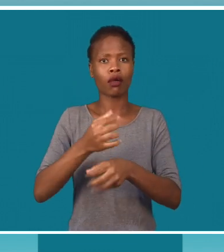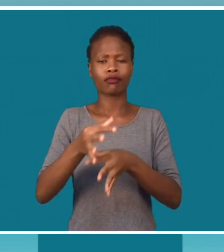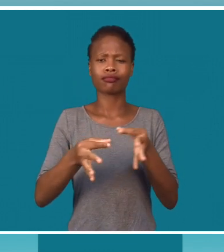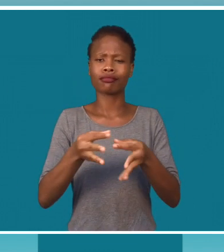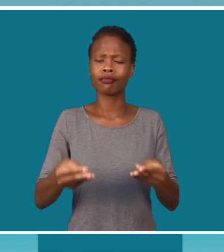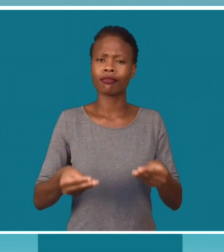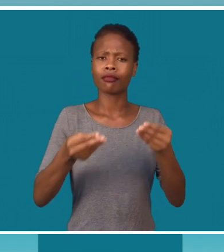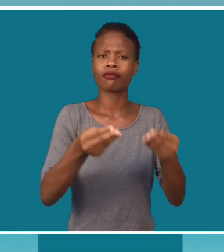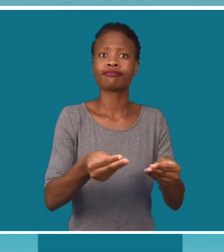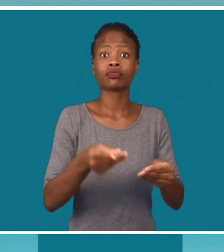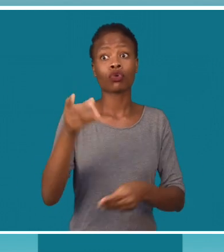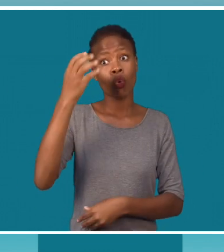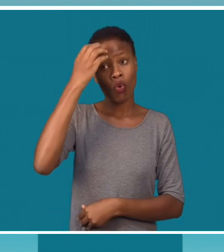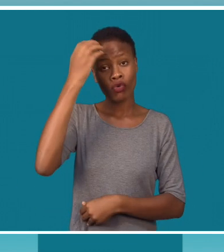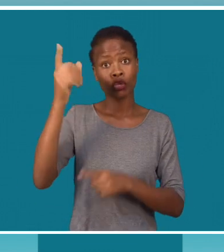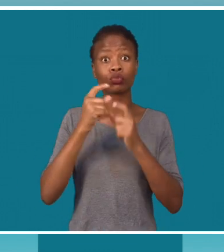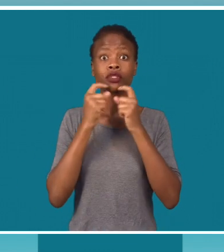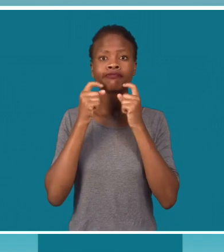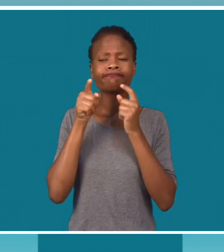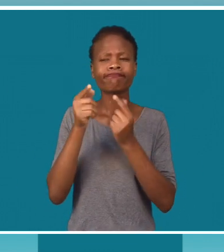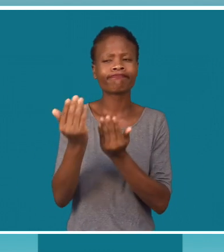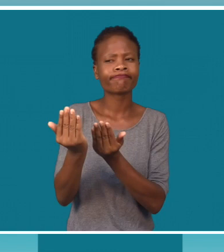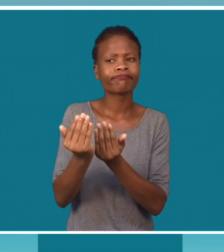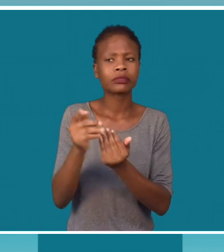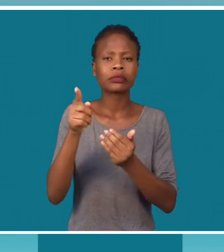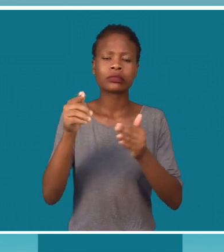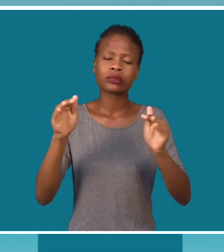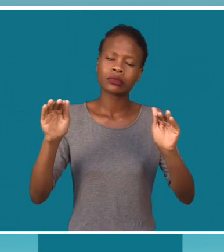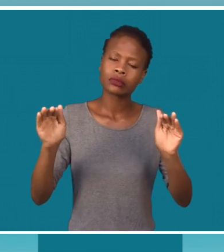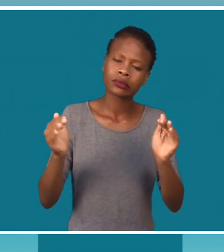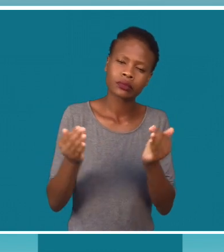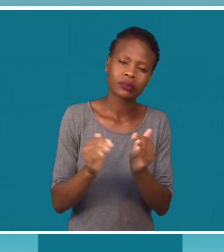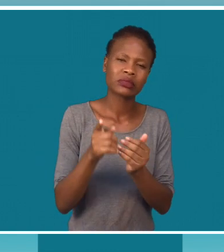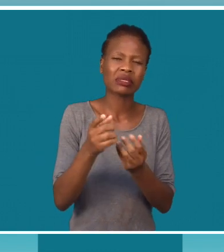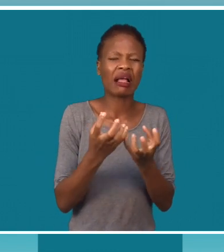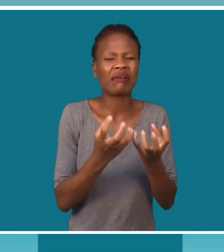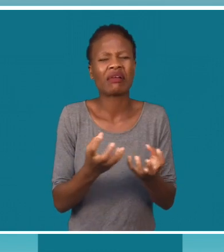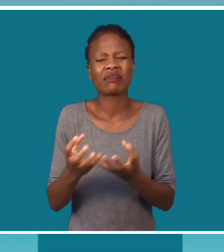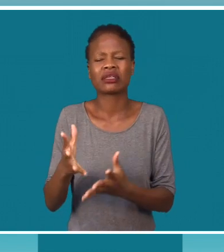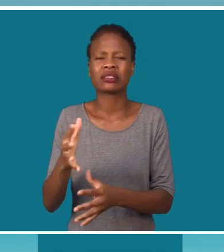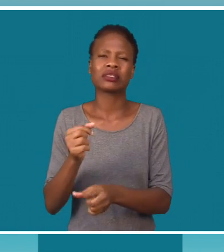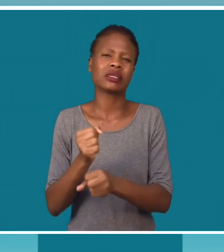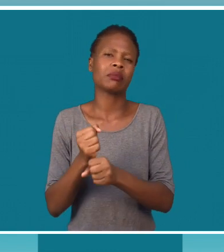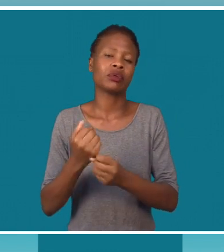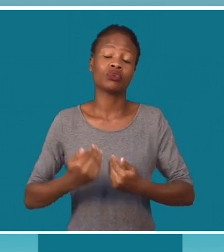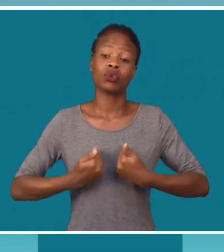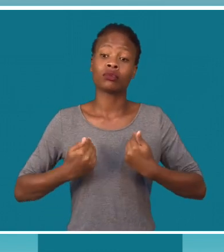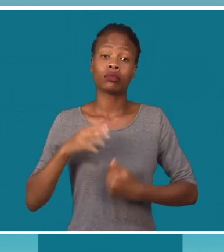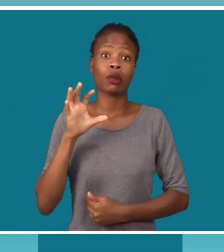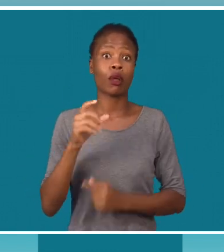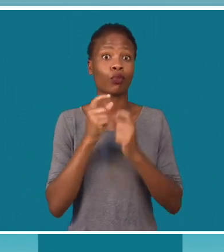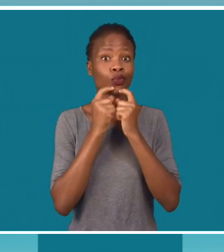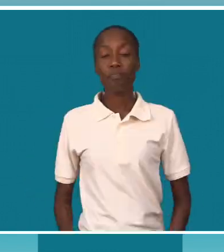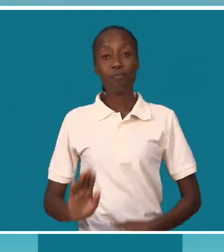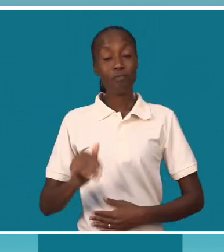ano, o governo moçambicano espera minimizar a questão do desemprego para jovens no país.